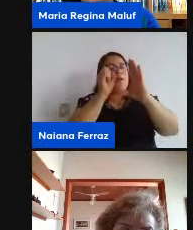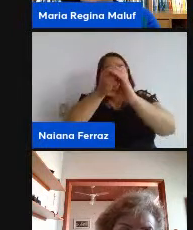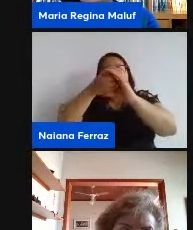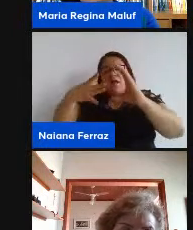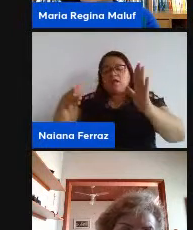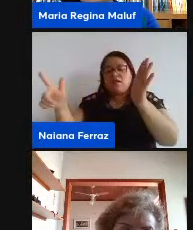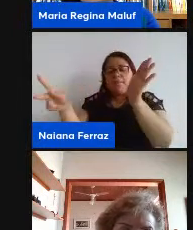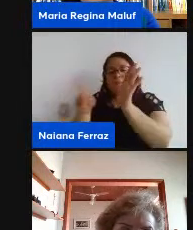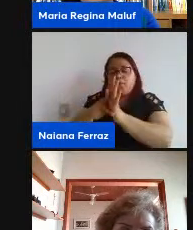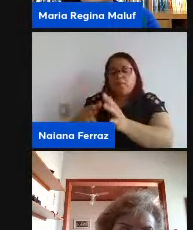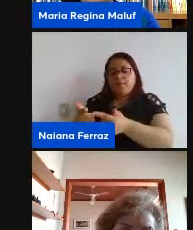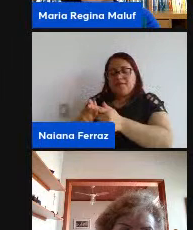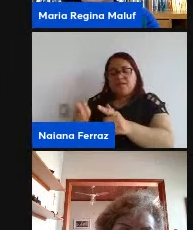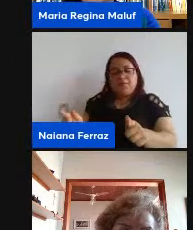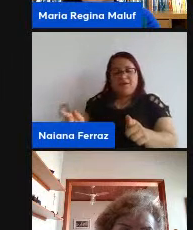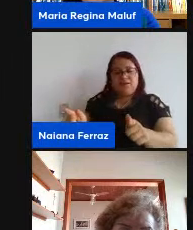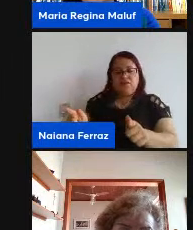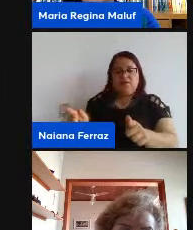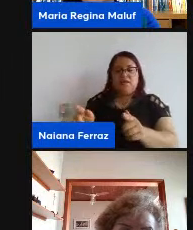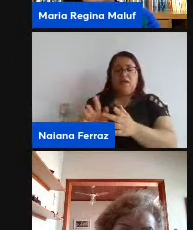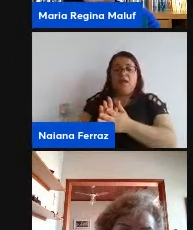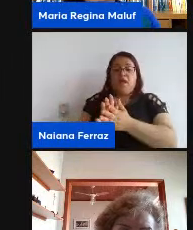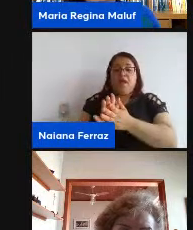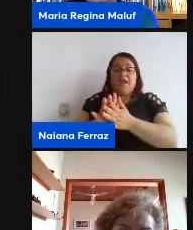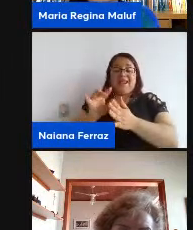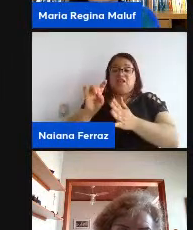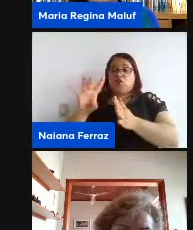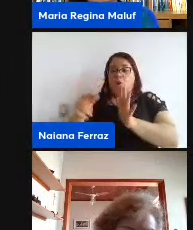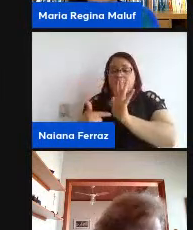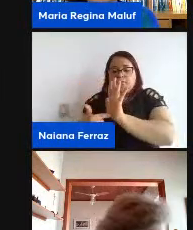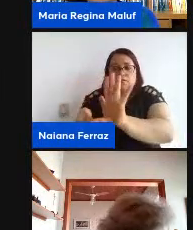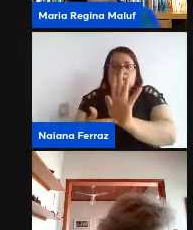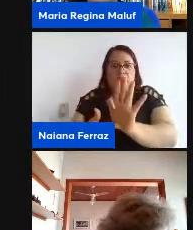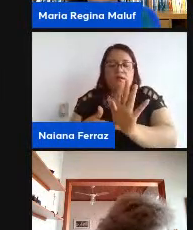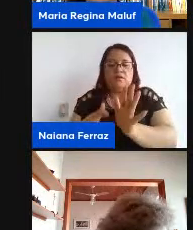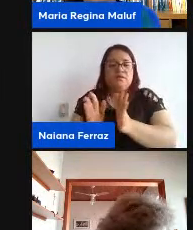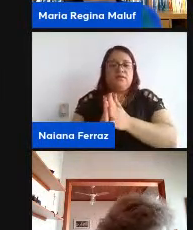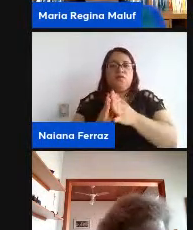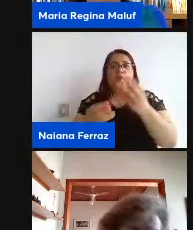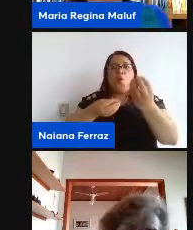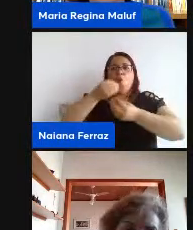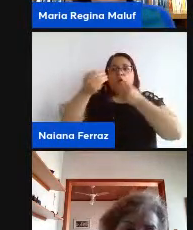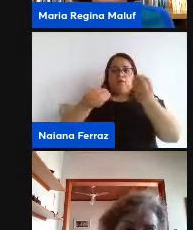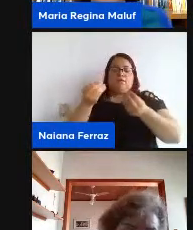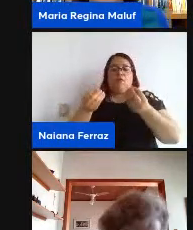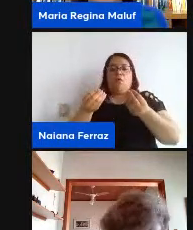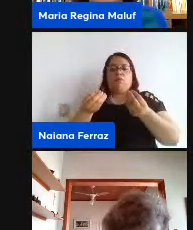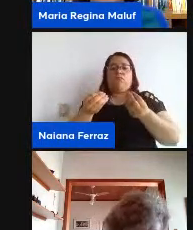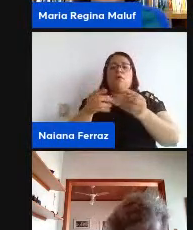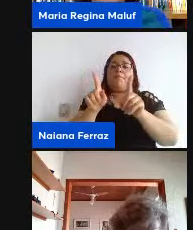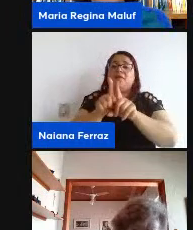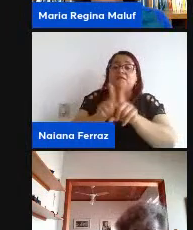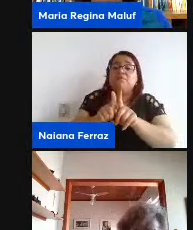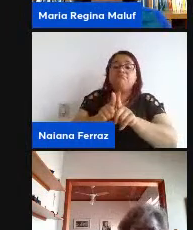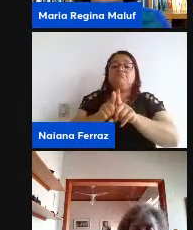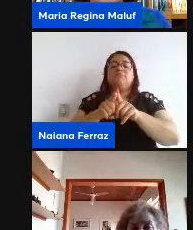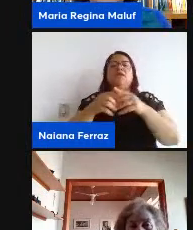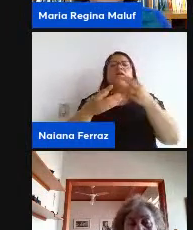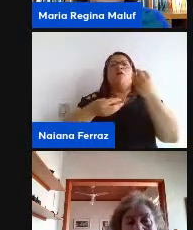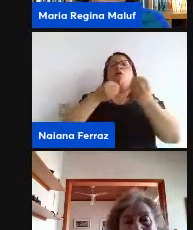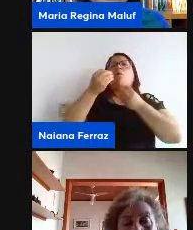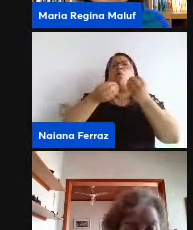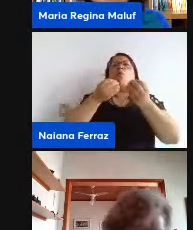essa estrutura gramatical, né? Mas como ela pode informar os processos de processamento, os